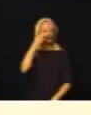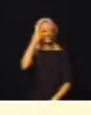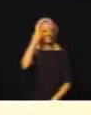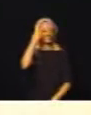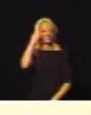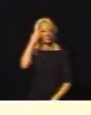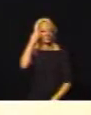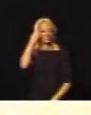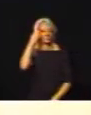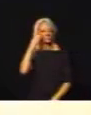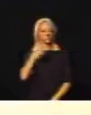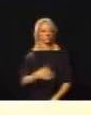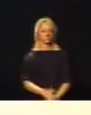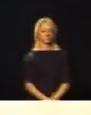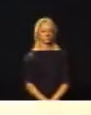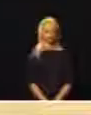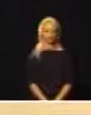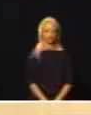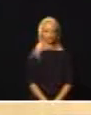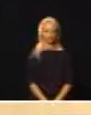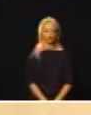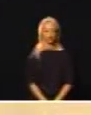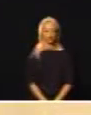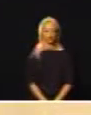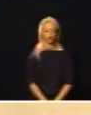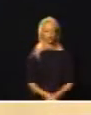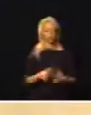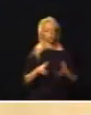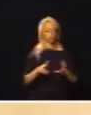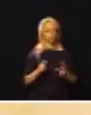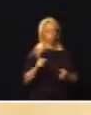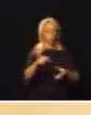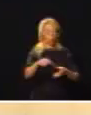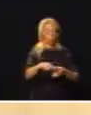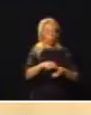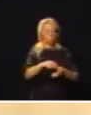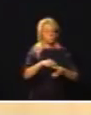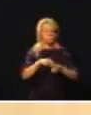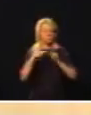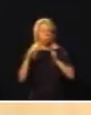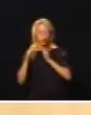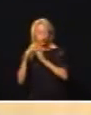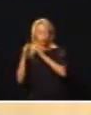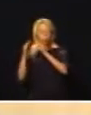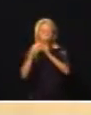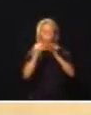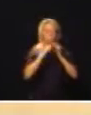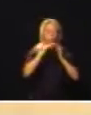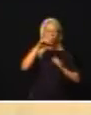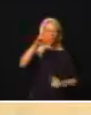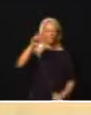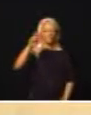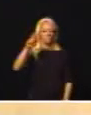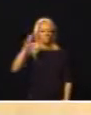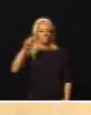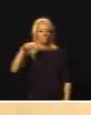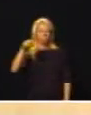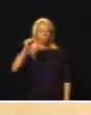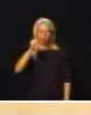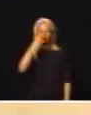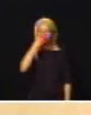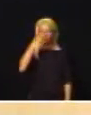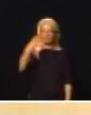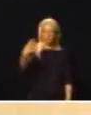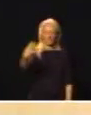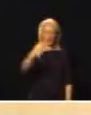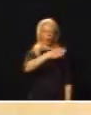postes da EDP Bandeirantes na zona rural a falta de luz elétrica prejudica a segurança da população que fica a mercê de bandidos e